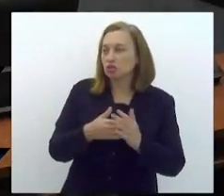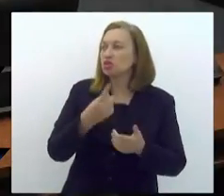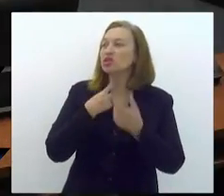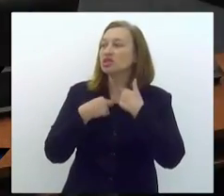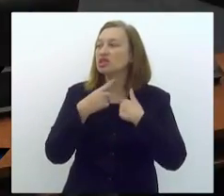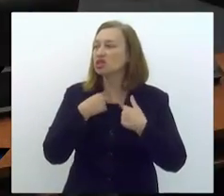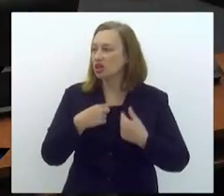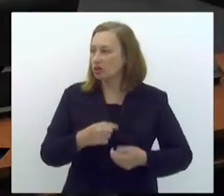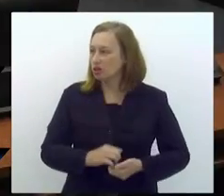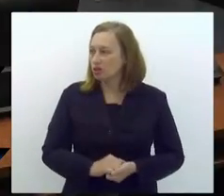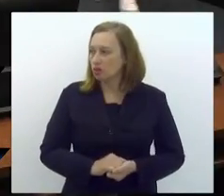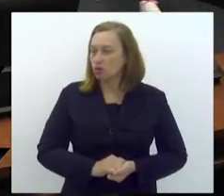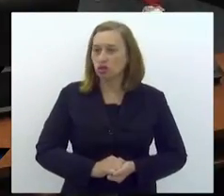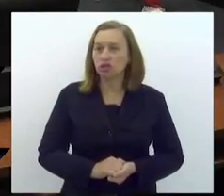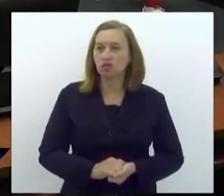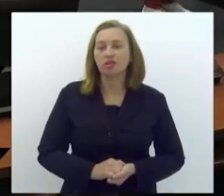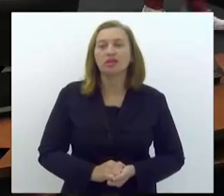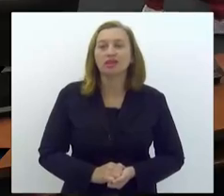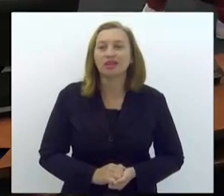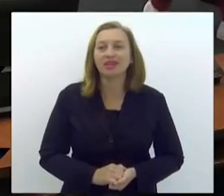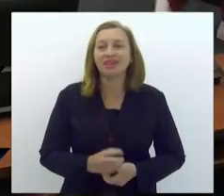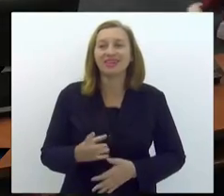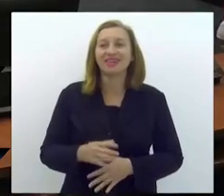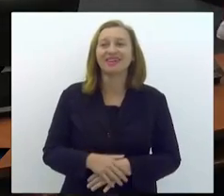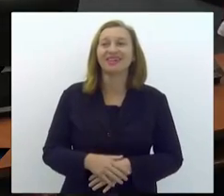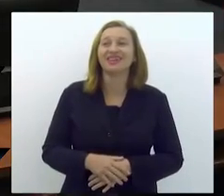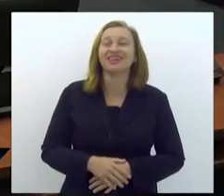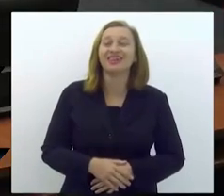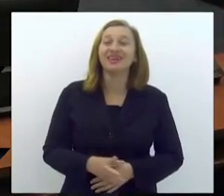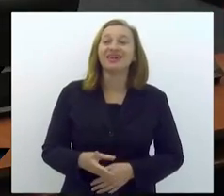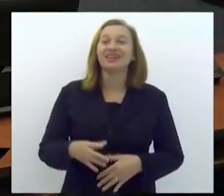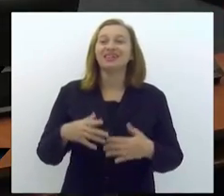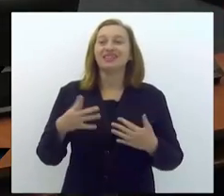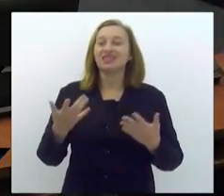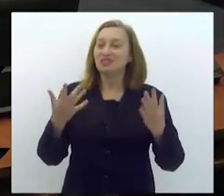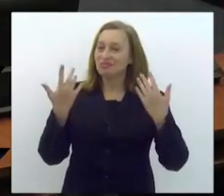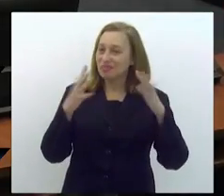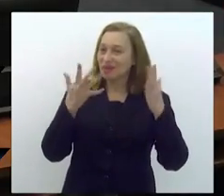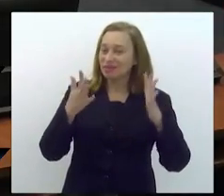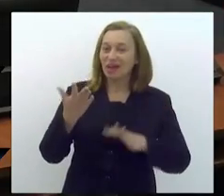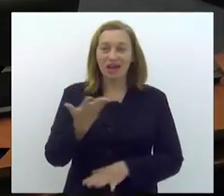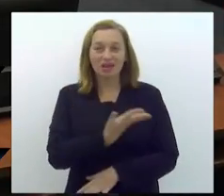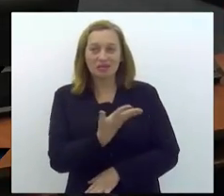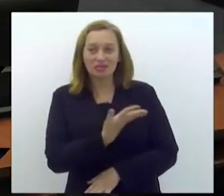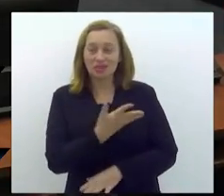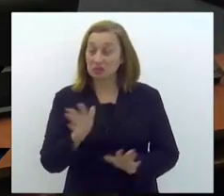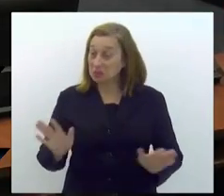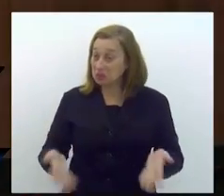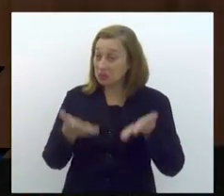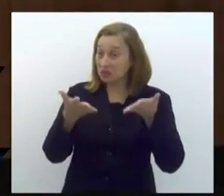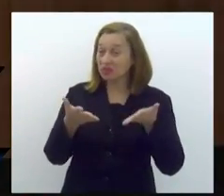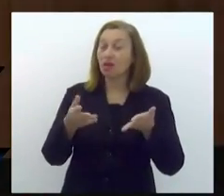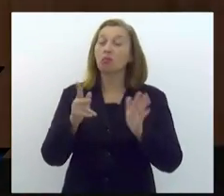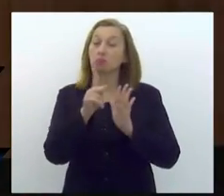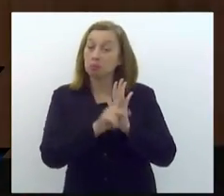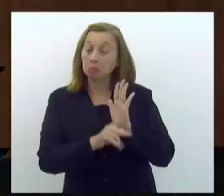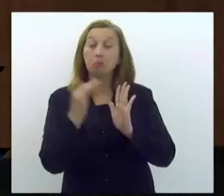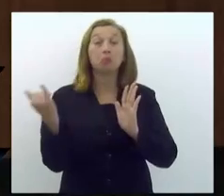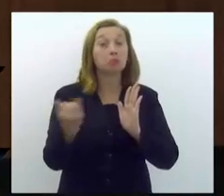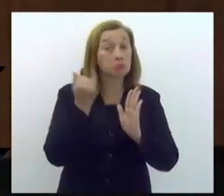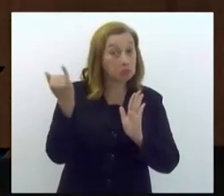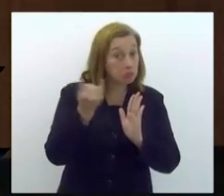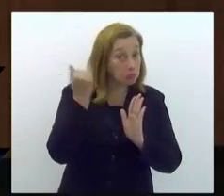declaração primeiro é sauda colega pela iniciativa é um projeto importante